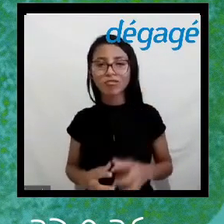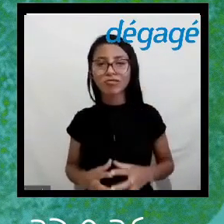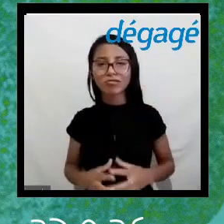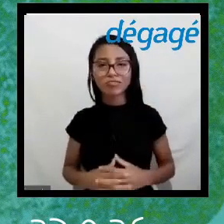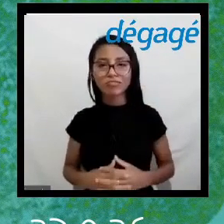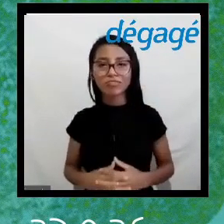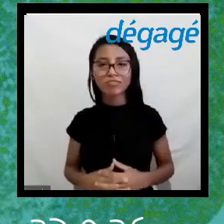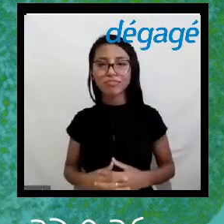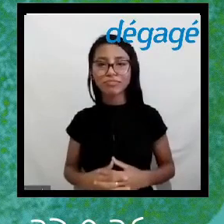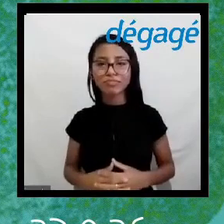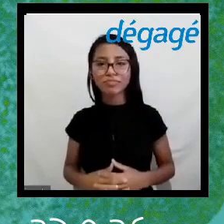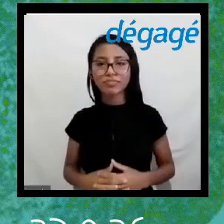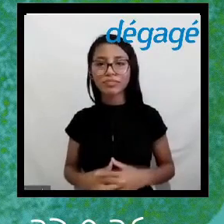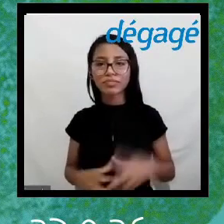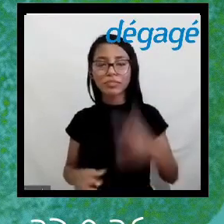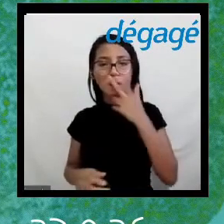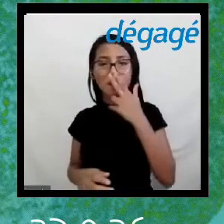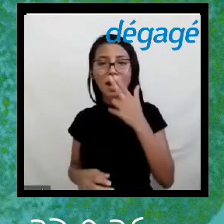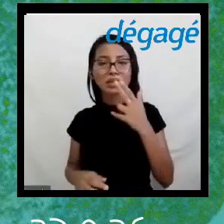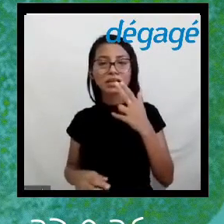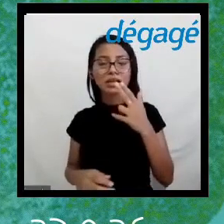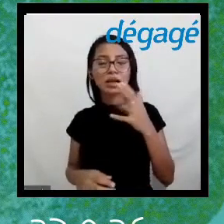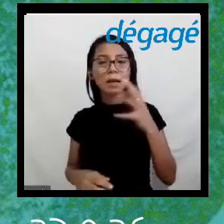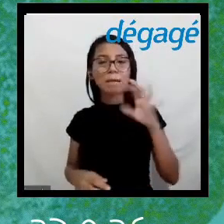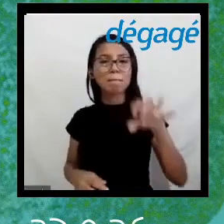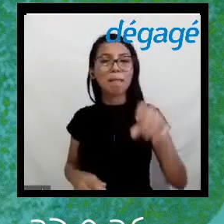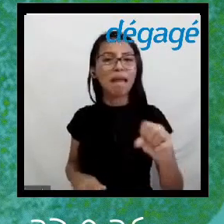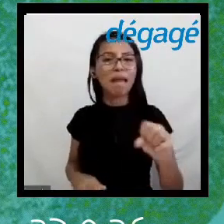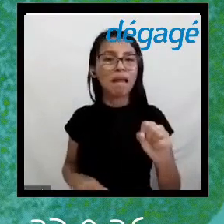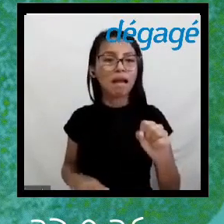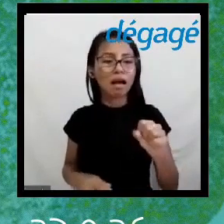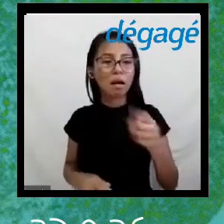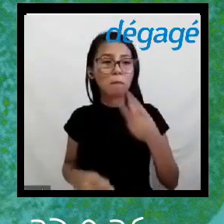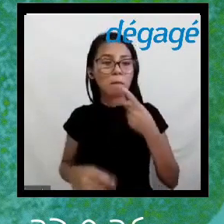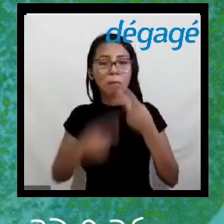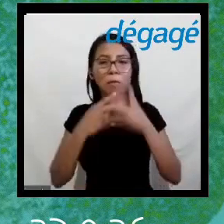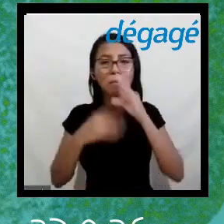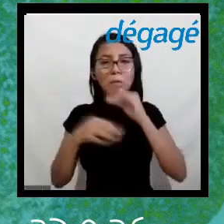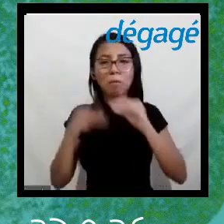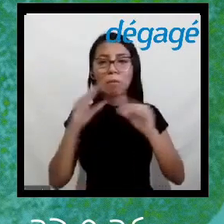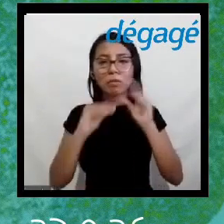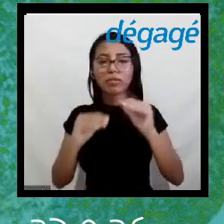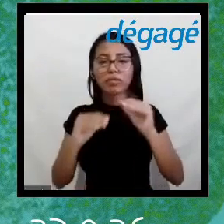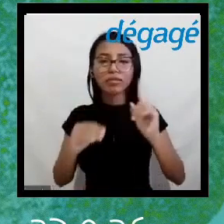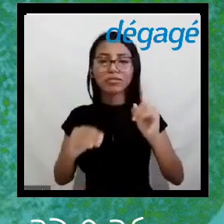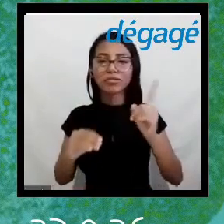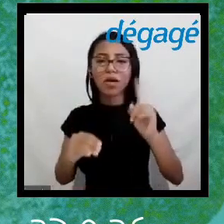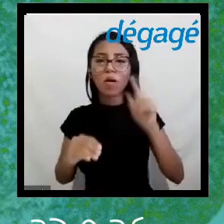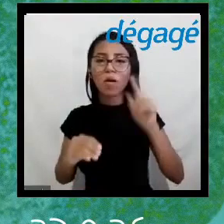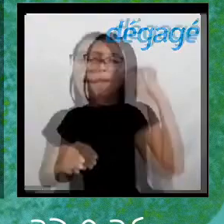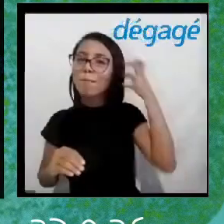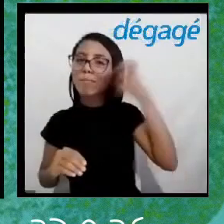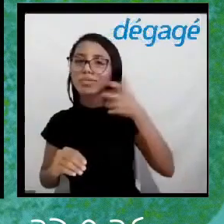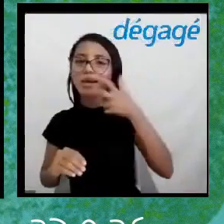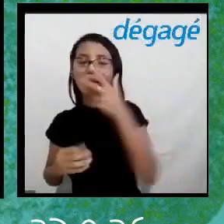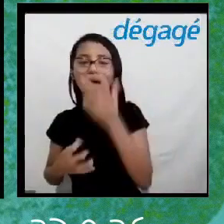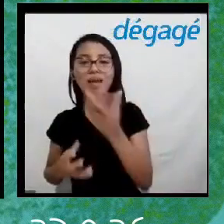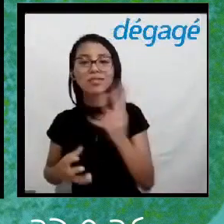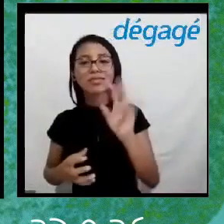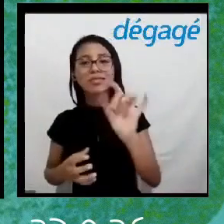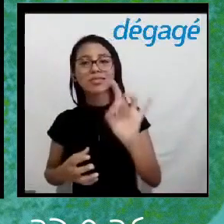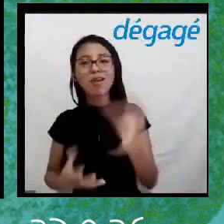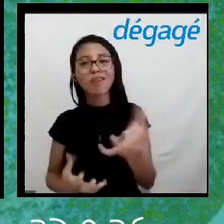que é não verbal, não tem como explicar, não tem palavras, né? Não verbal, música. E é isso. Se vocês